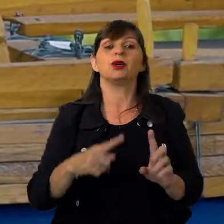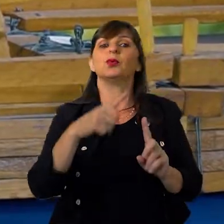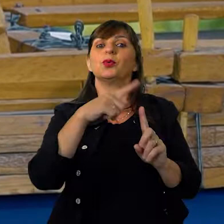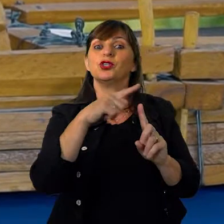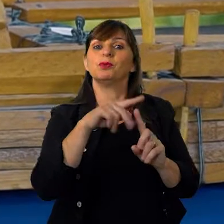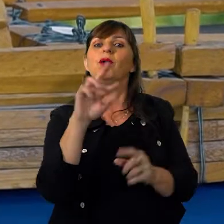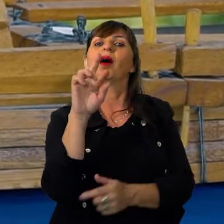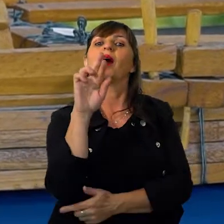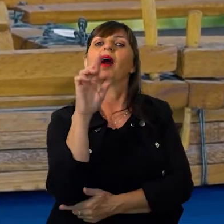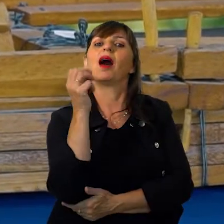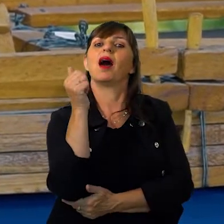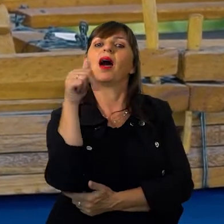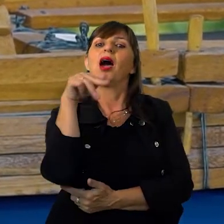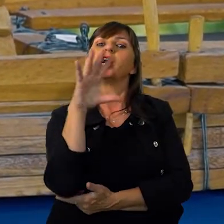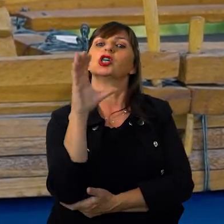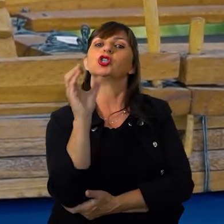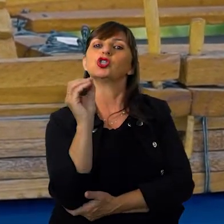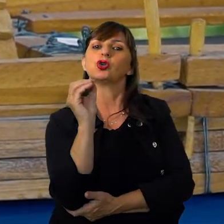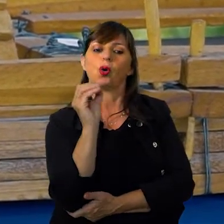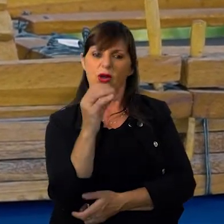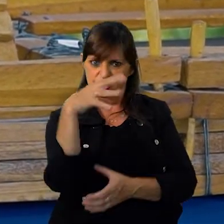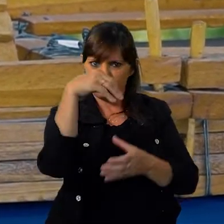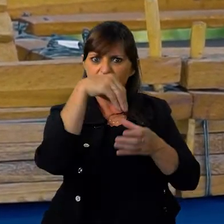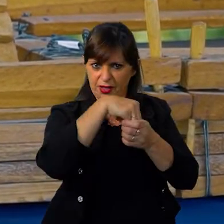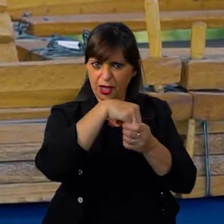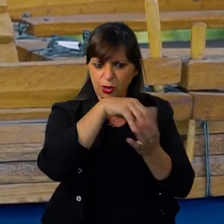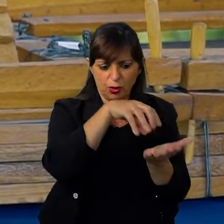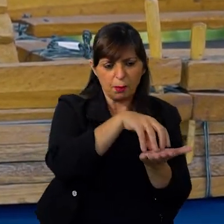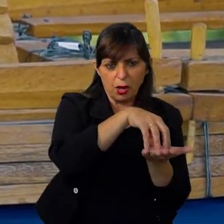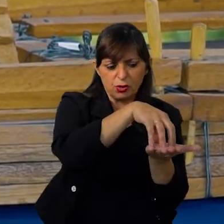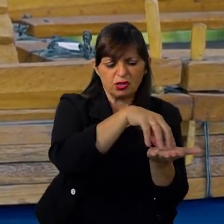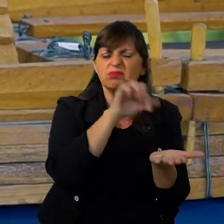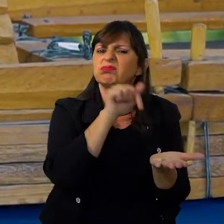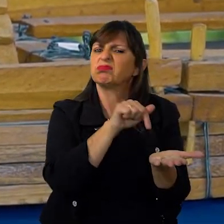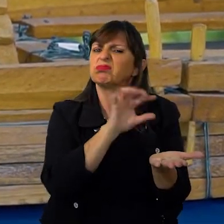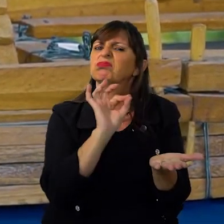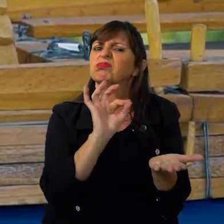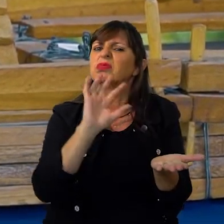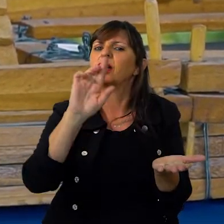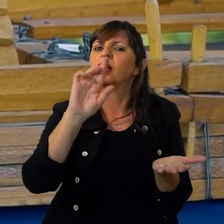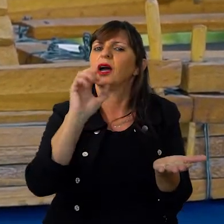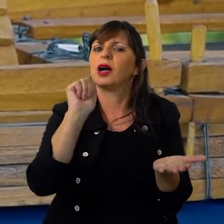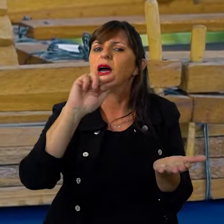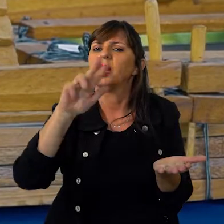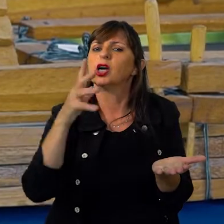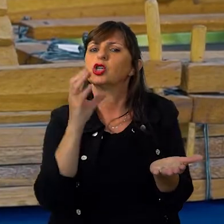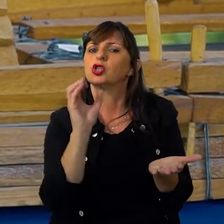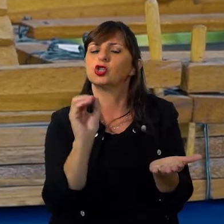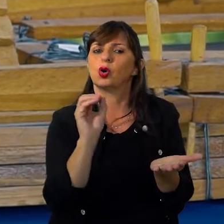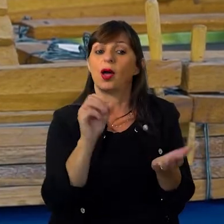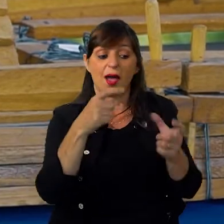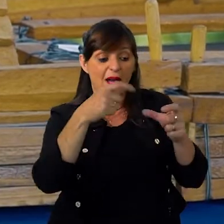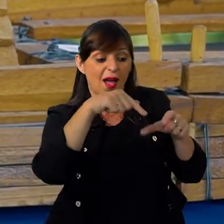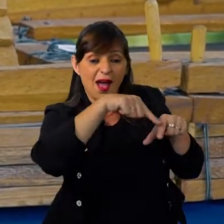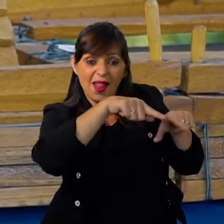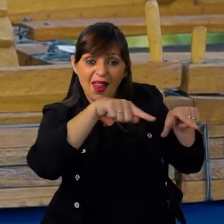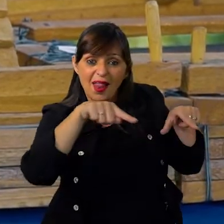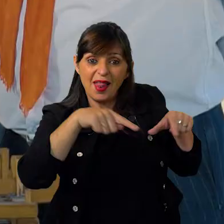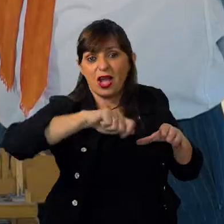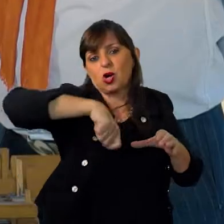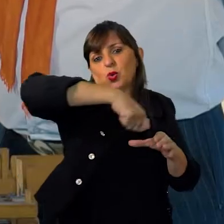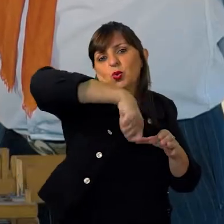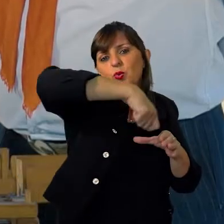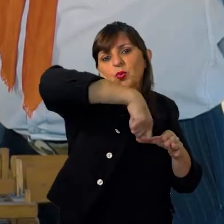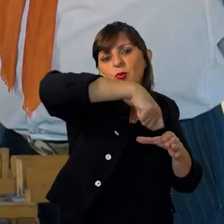ao Rancho para que quer o rancho algumas pessoas me perguntam para que que serve o rancho o rancho era onda esse Cozinhar os